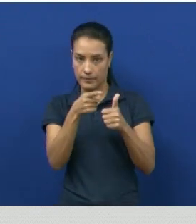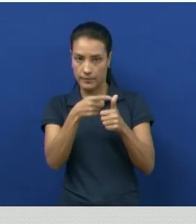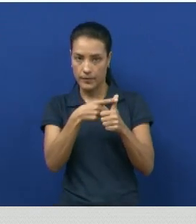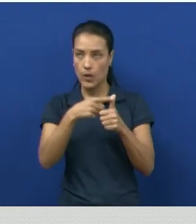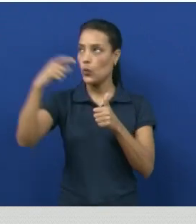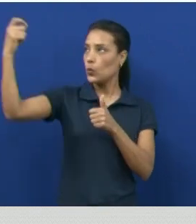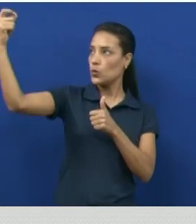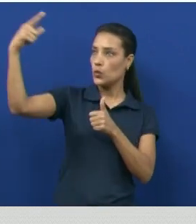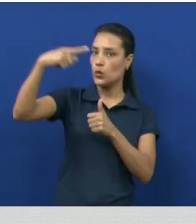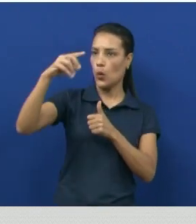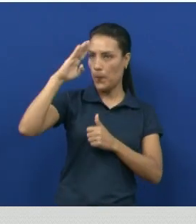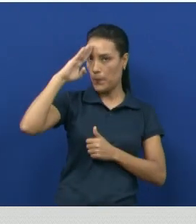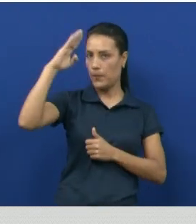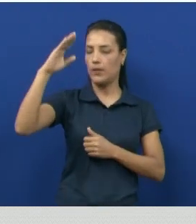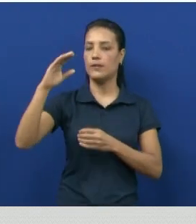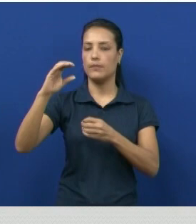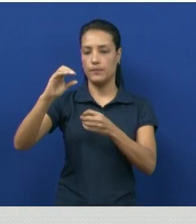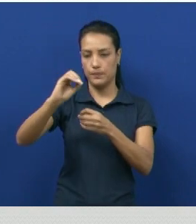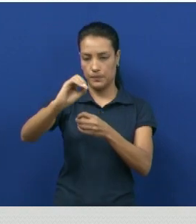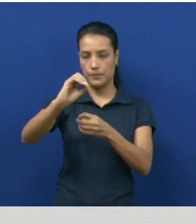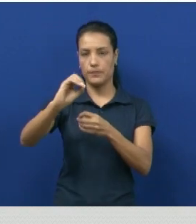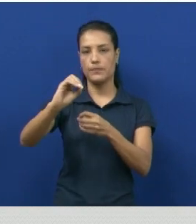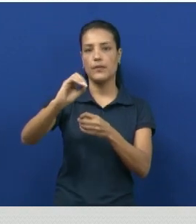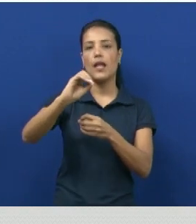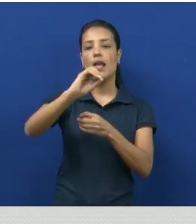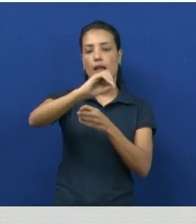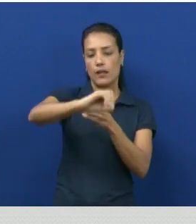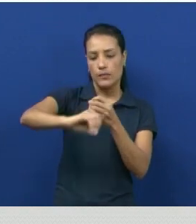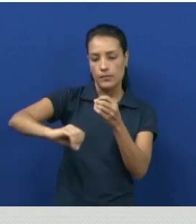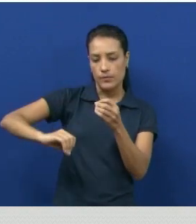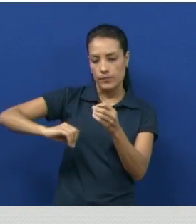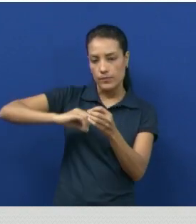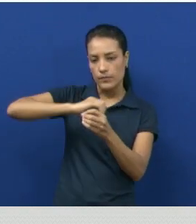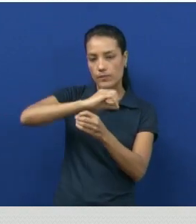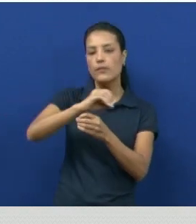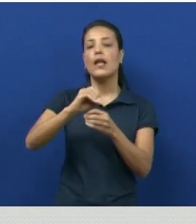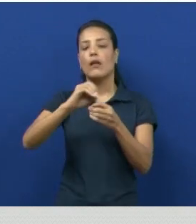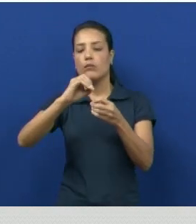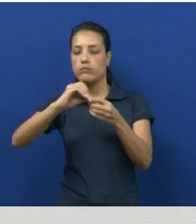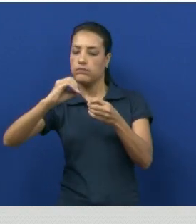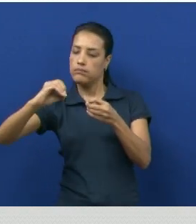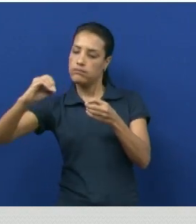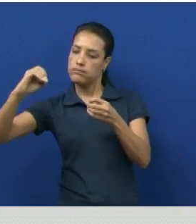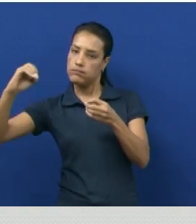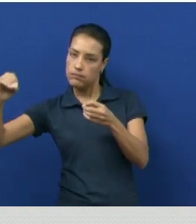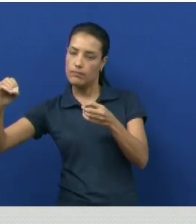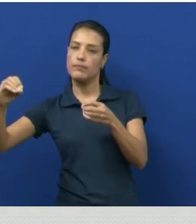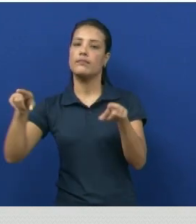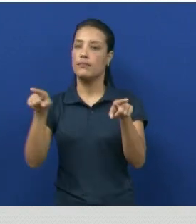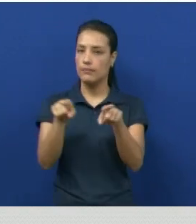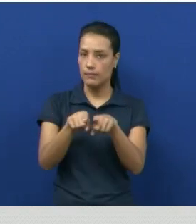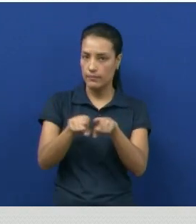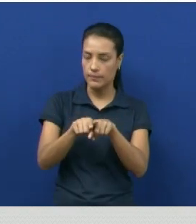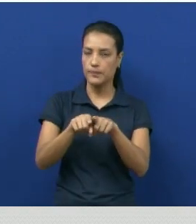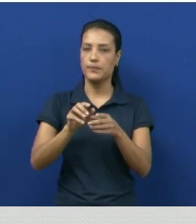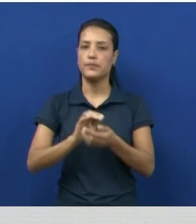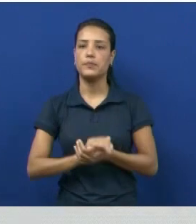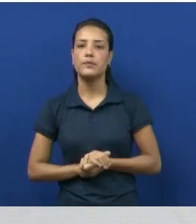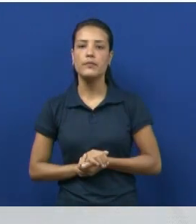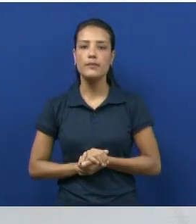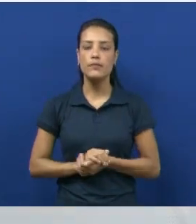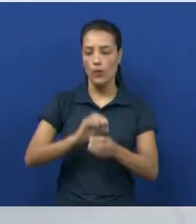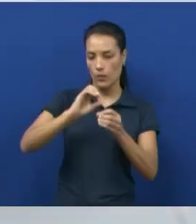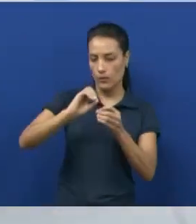como seu centro e ele é formado pelo Sol e também pelos corpos celestes que vão estar em volta do Sol, certo? E esses